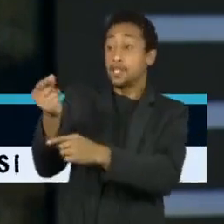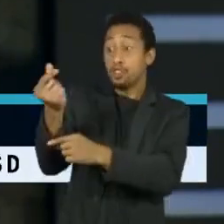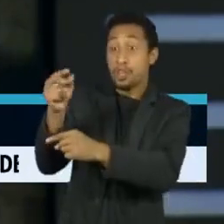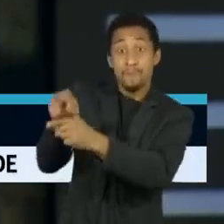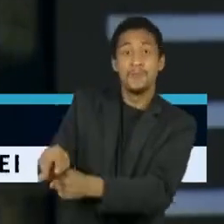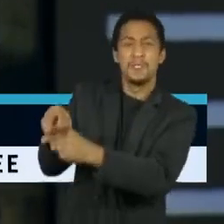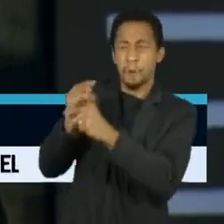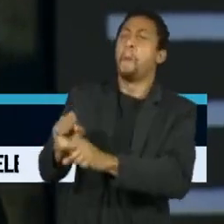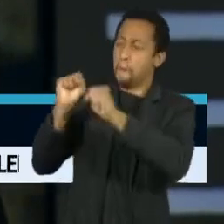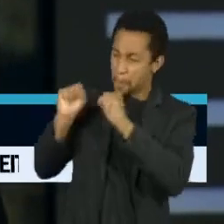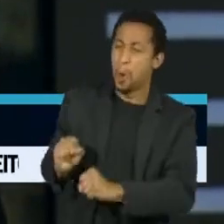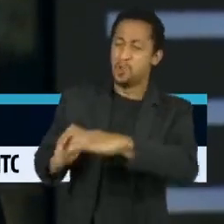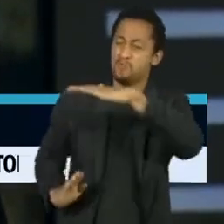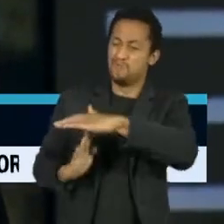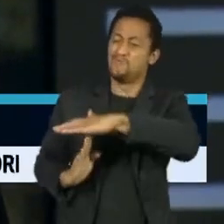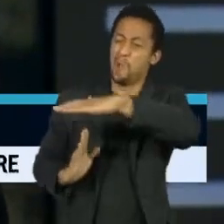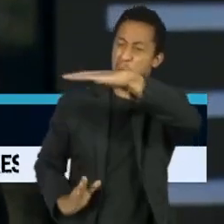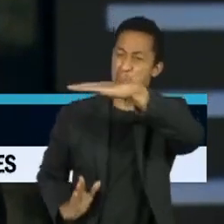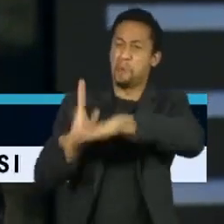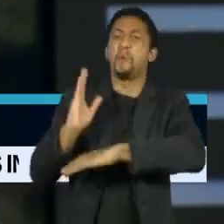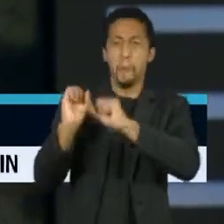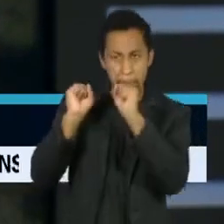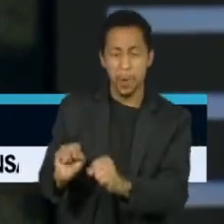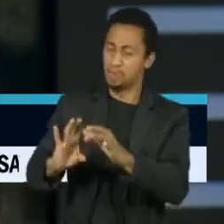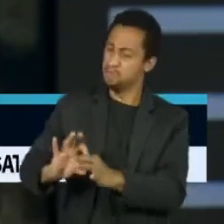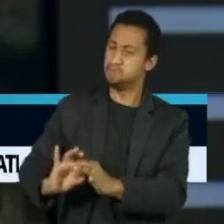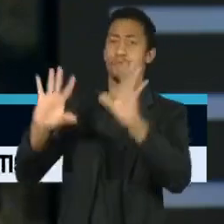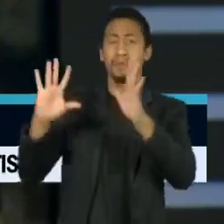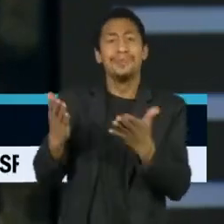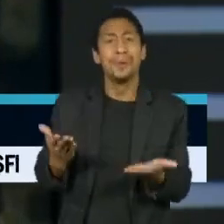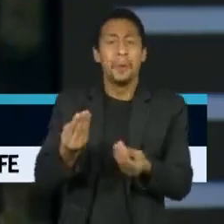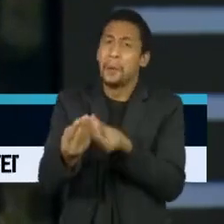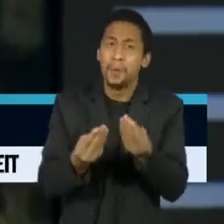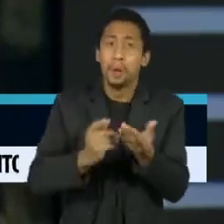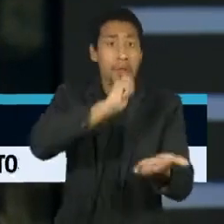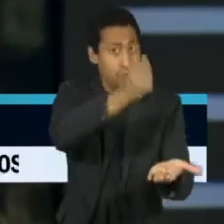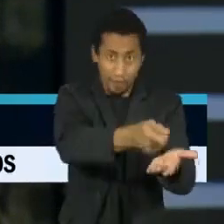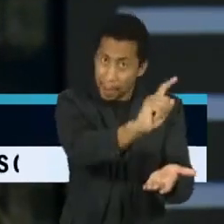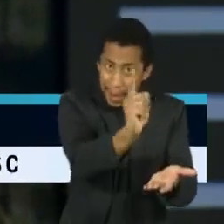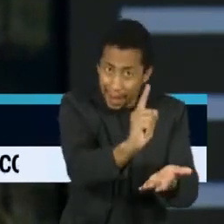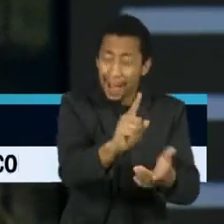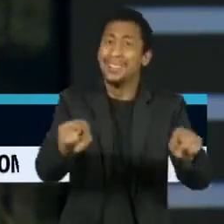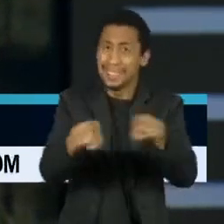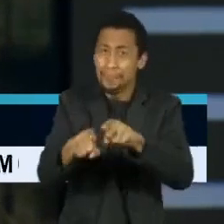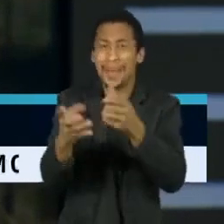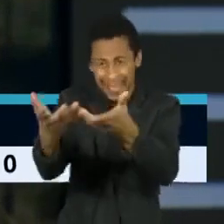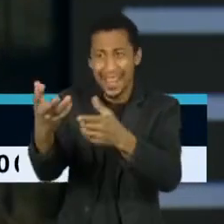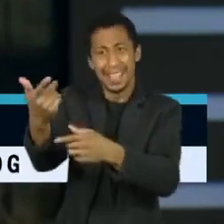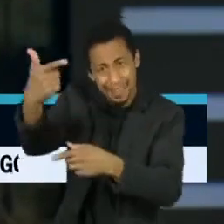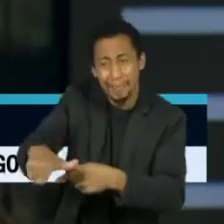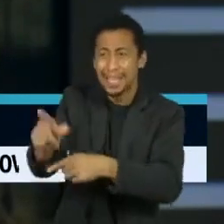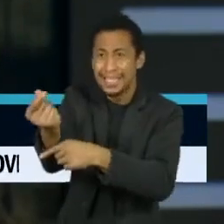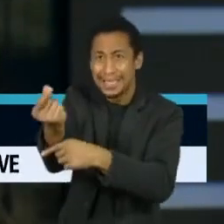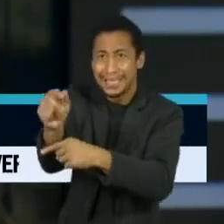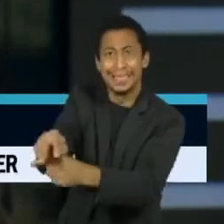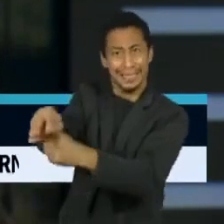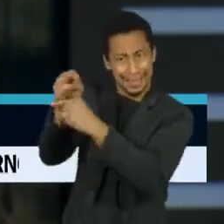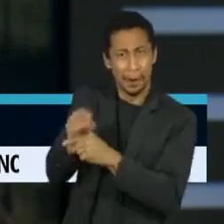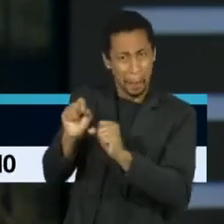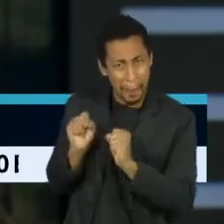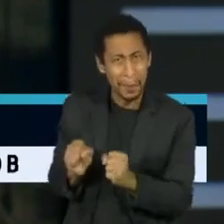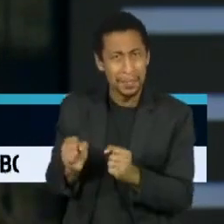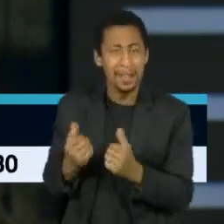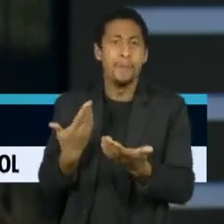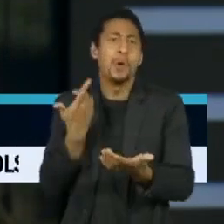o teto já tá furado a um calote já tava dado e ainda assim estão querendo abraçar novos créditos extraordinários